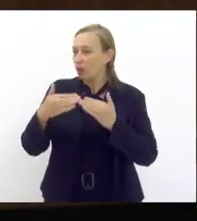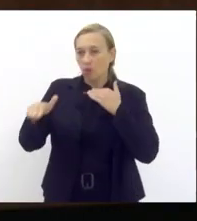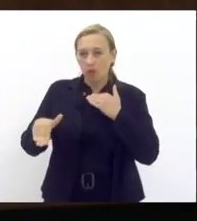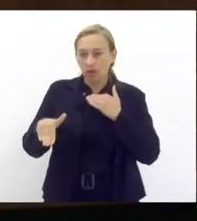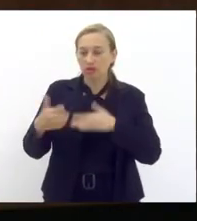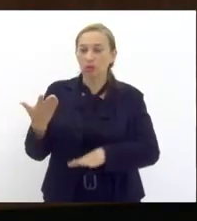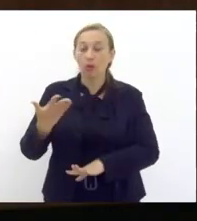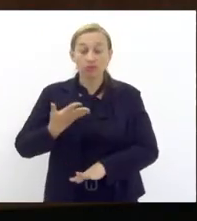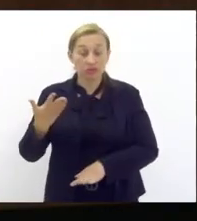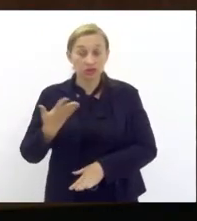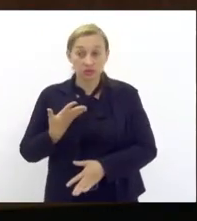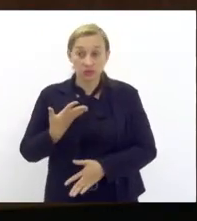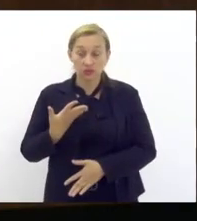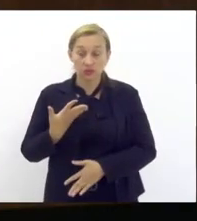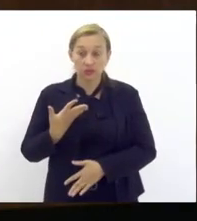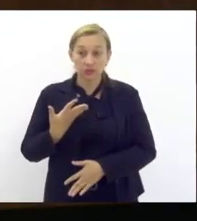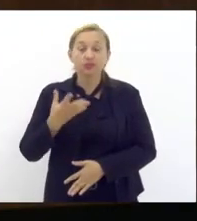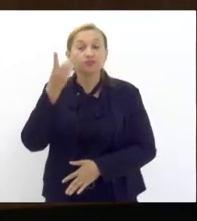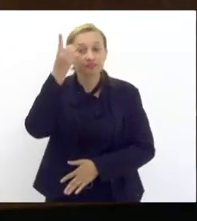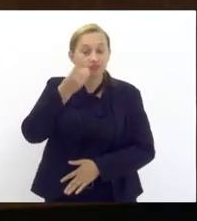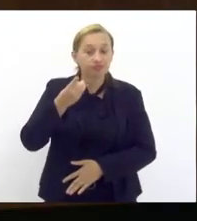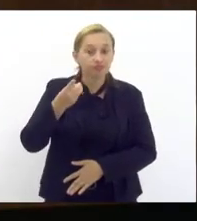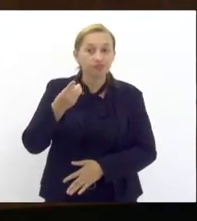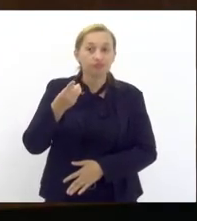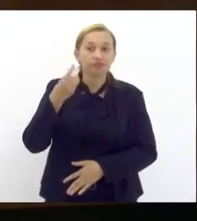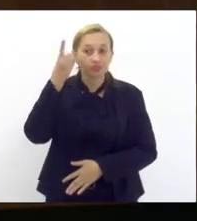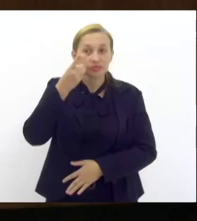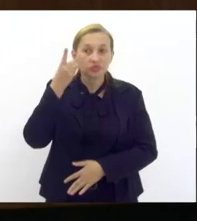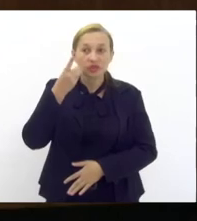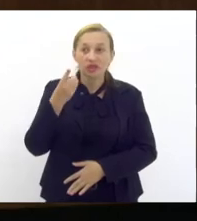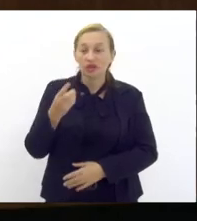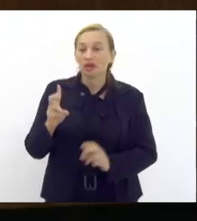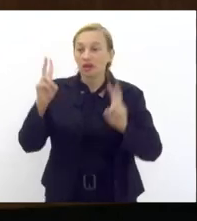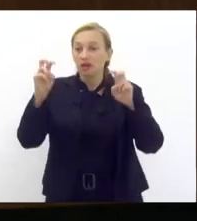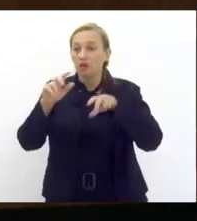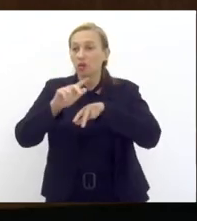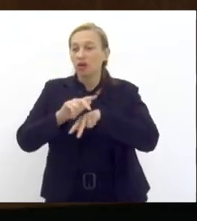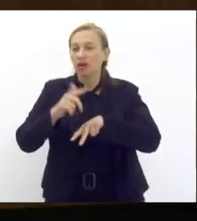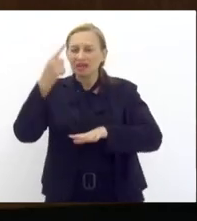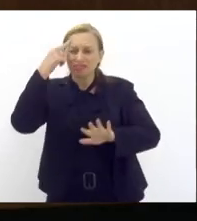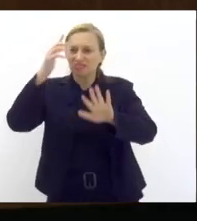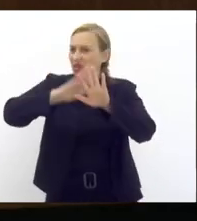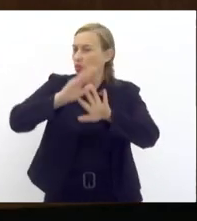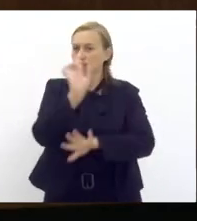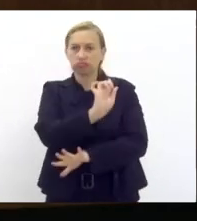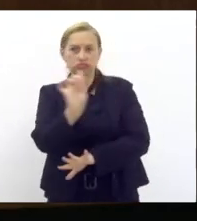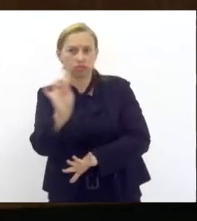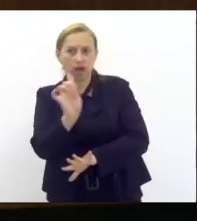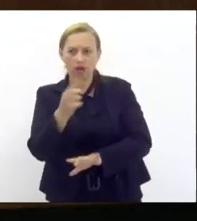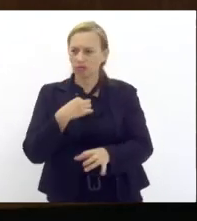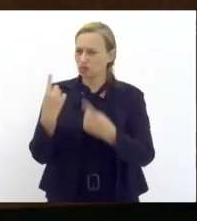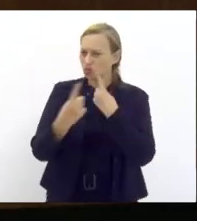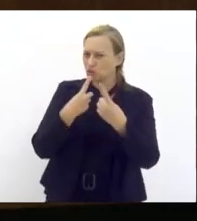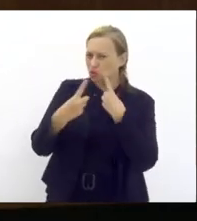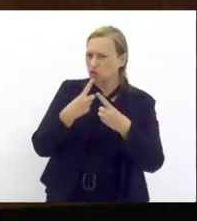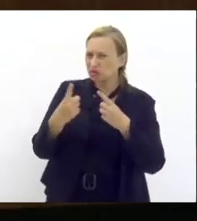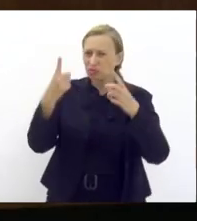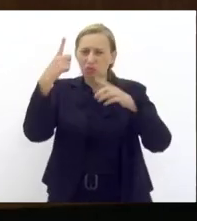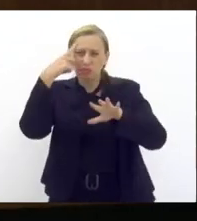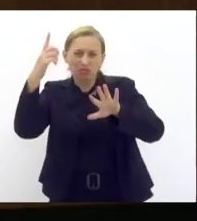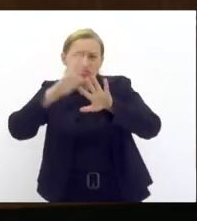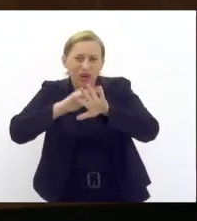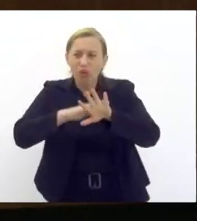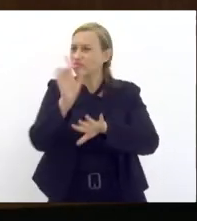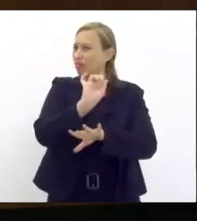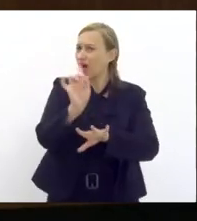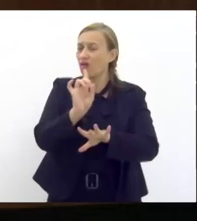colega do deputado que me antecedeu, falando que é uma questão ideológica. Não acho que a gente está aqui discutindo uma questão ideológica quando a gente